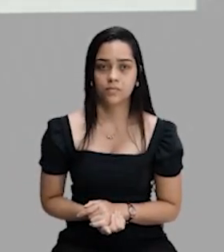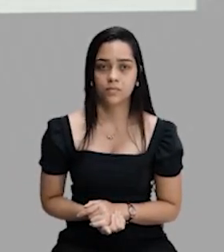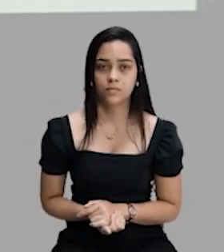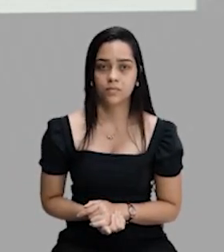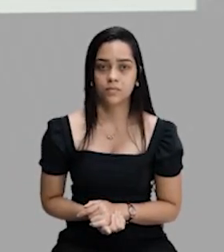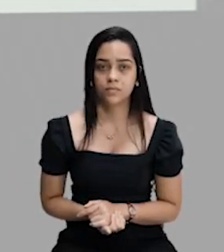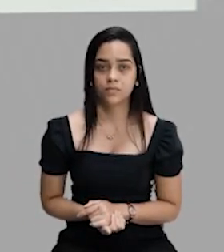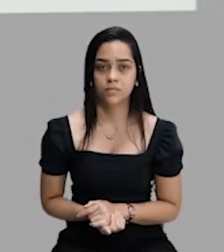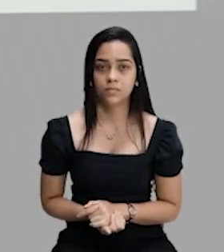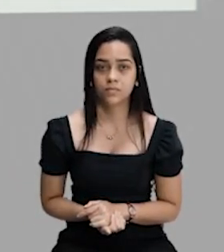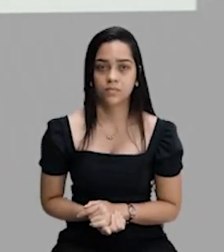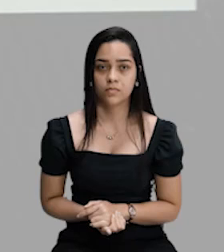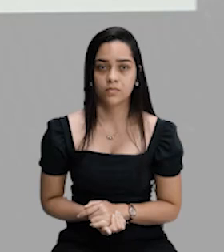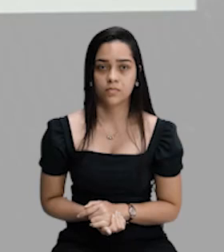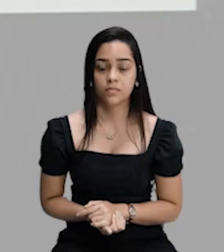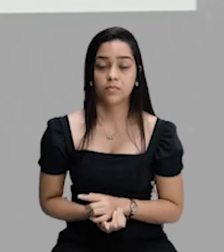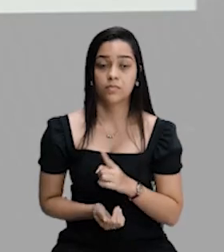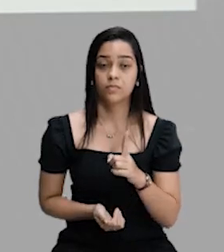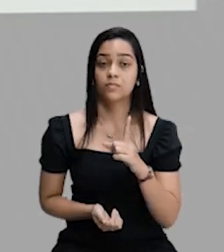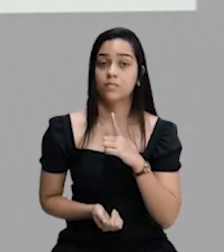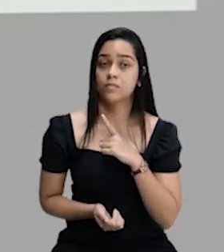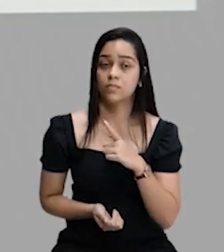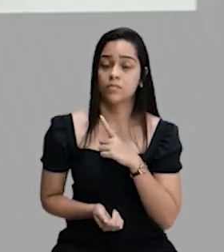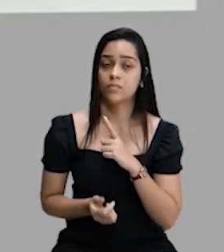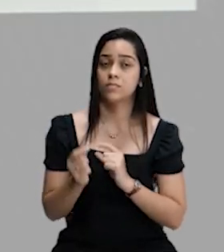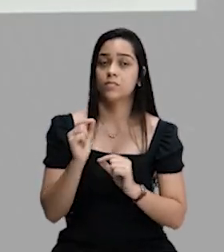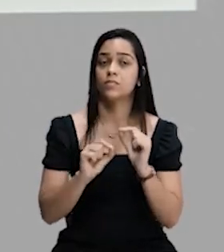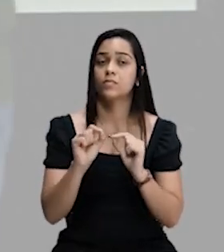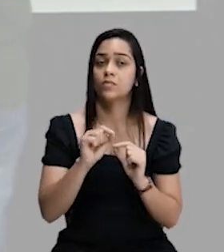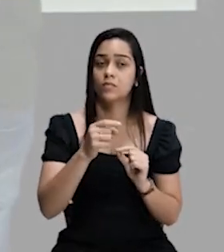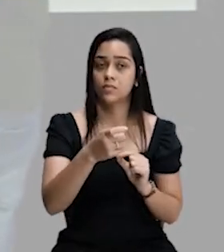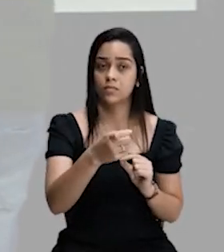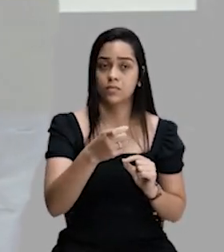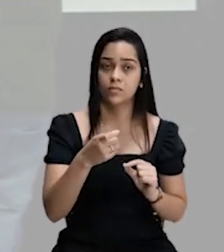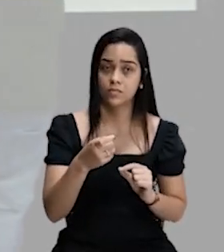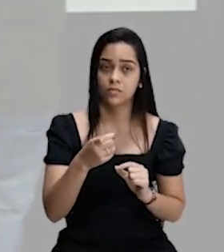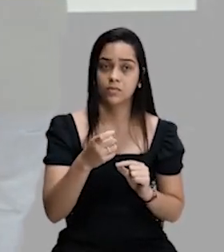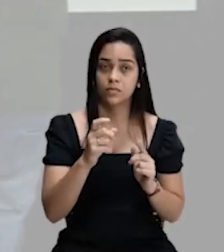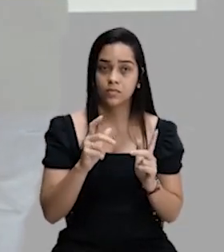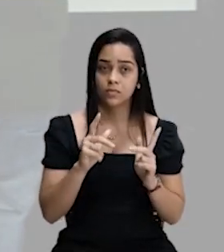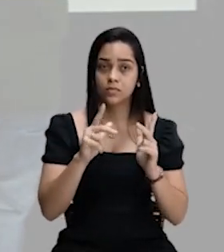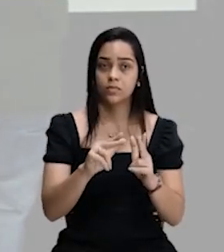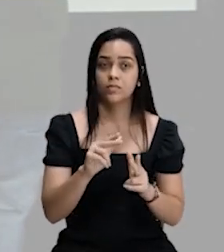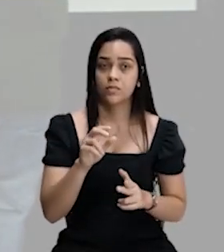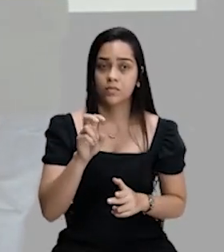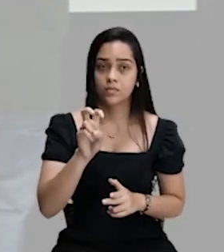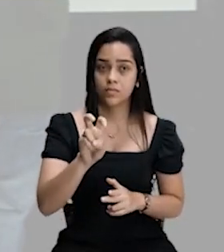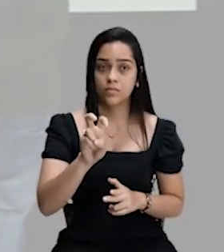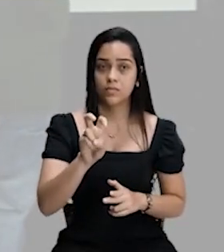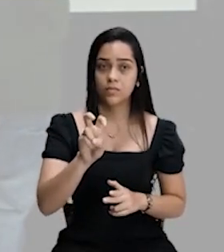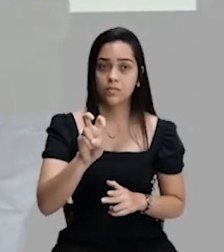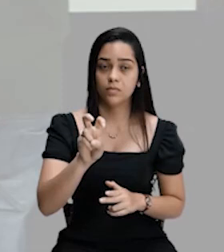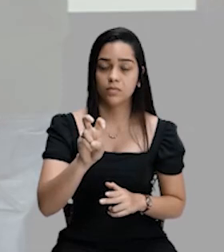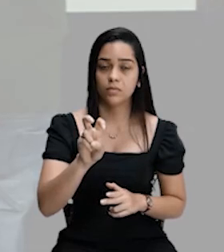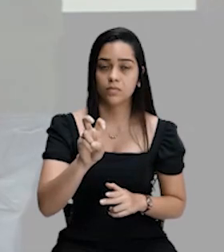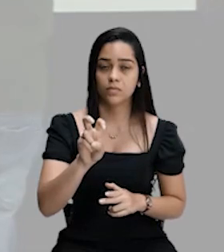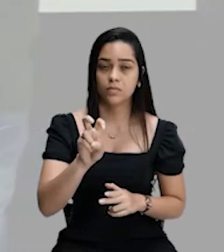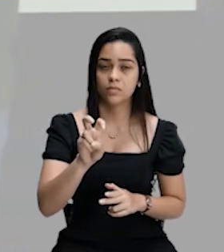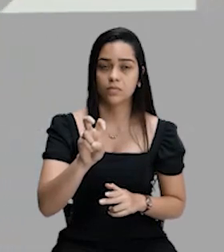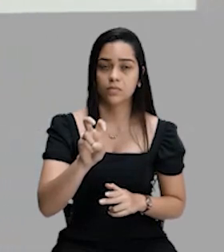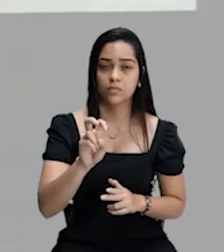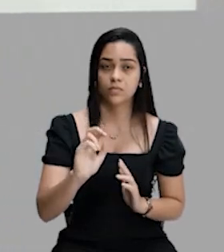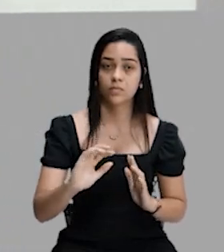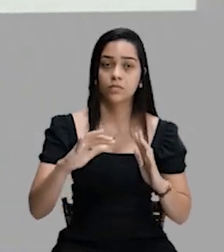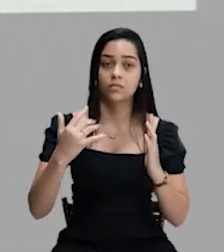um E aí você vai ter que x vai ser igual a 5 Então